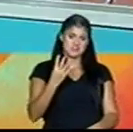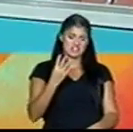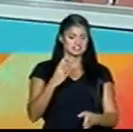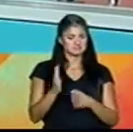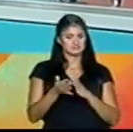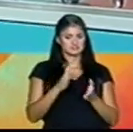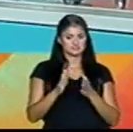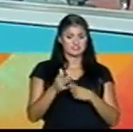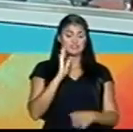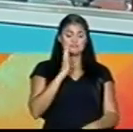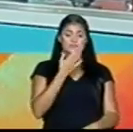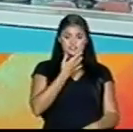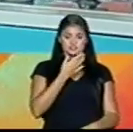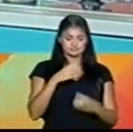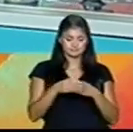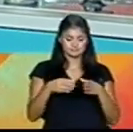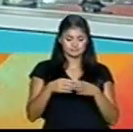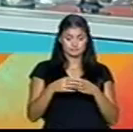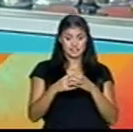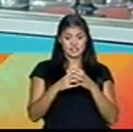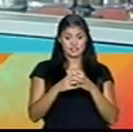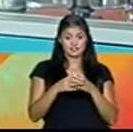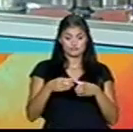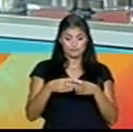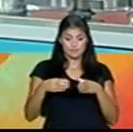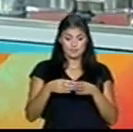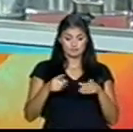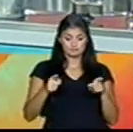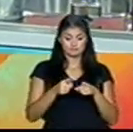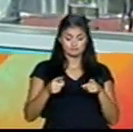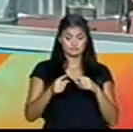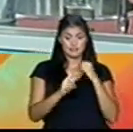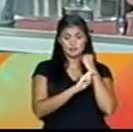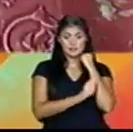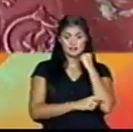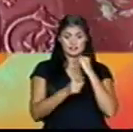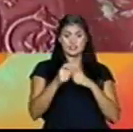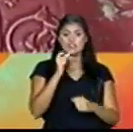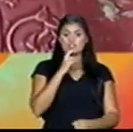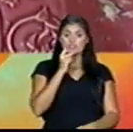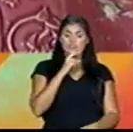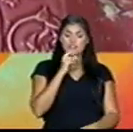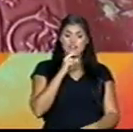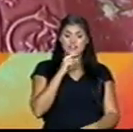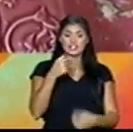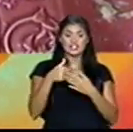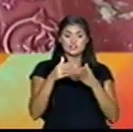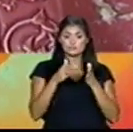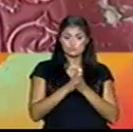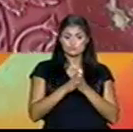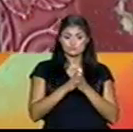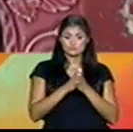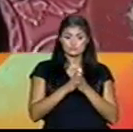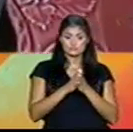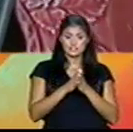É. Dependendo também do tamanho da banana, não é? Se a banana for muito pequena... E esse snack então é suficiente, porque tem... Completamente. Tem tudo, porque